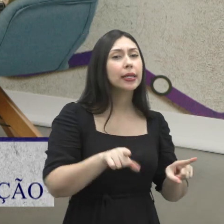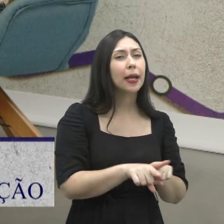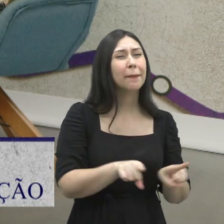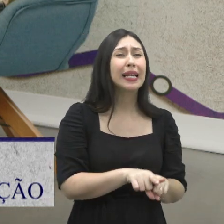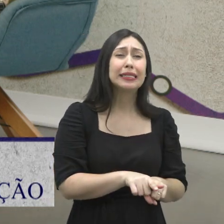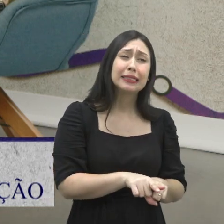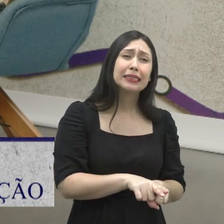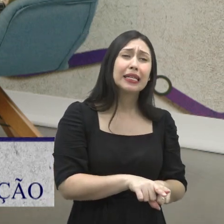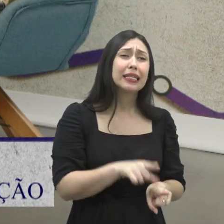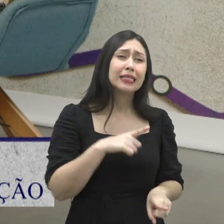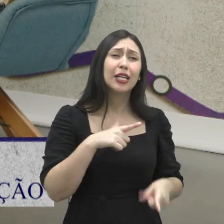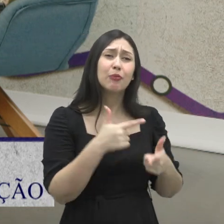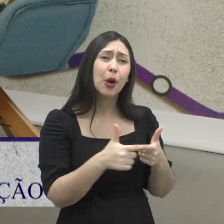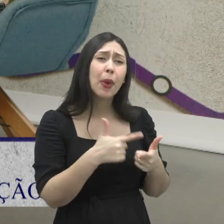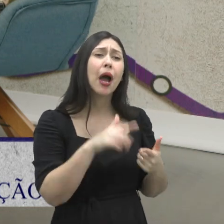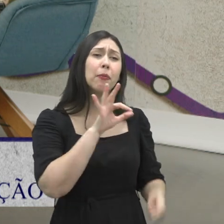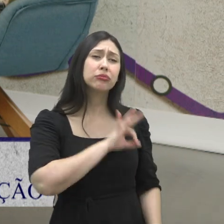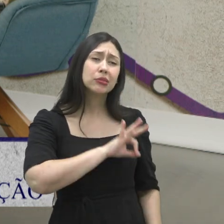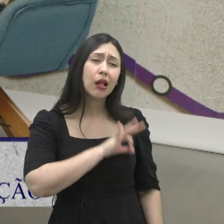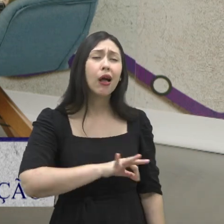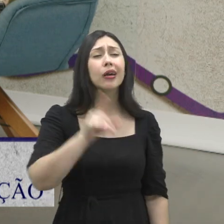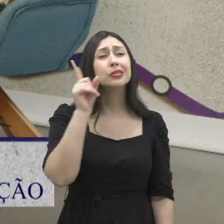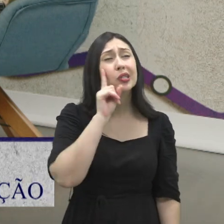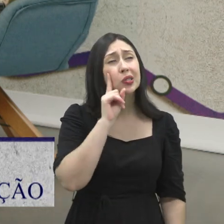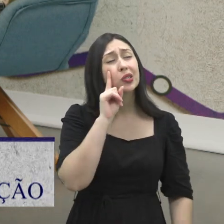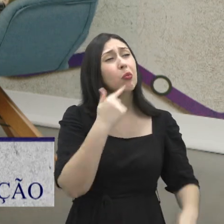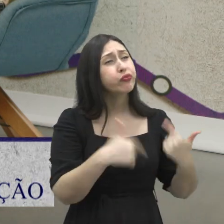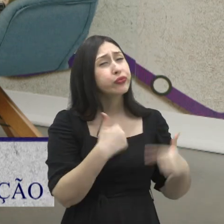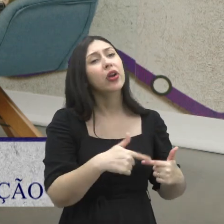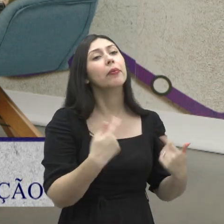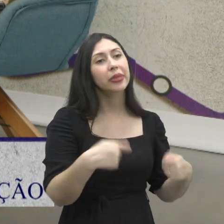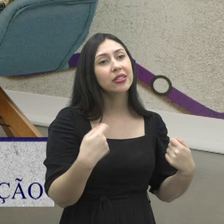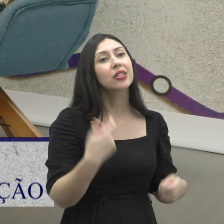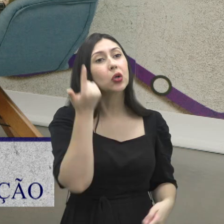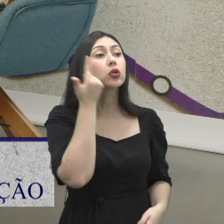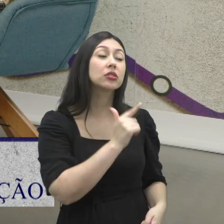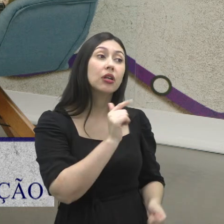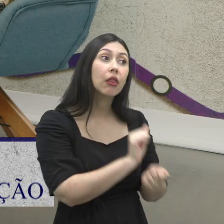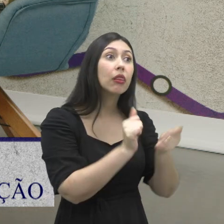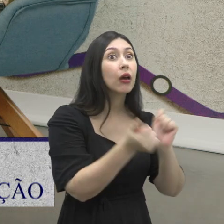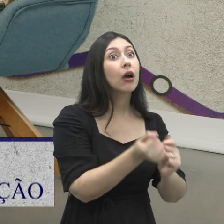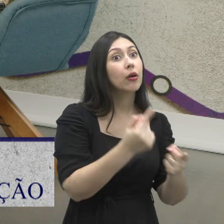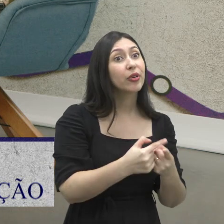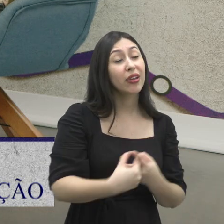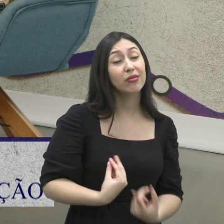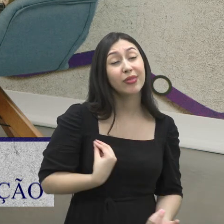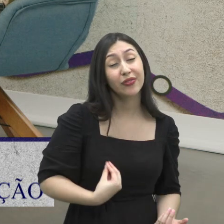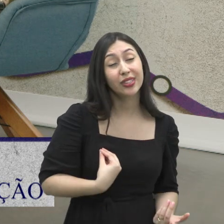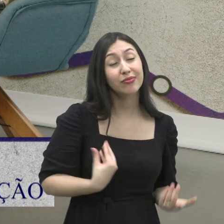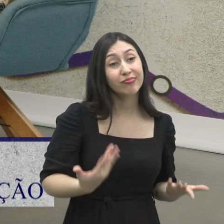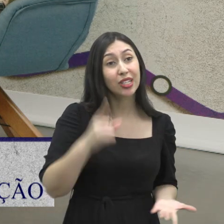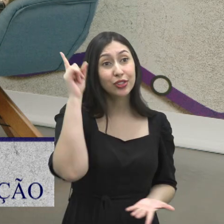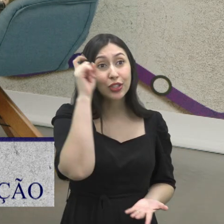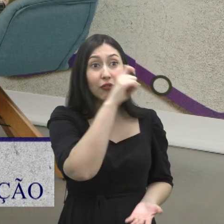até do salário também, essa questão da rotina, professora, é importante lidar com isso também, né? O professor é uma realidade triste, né,